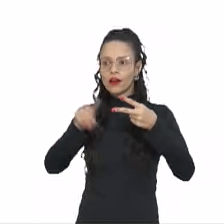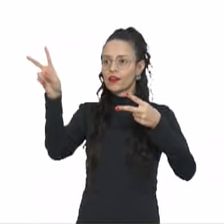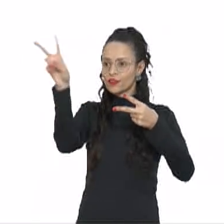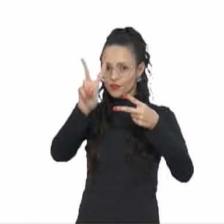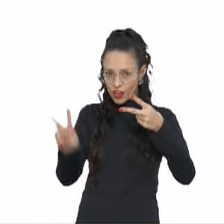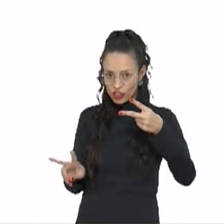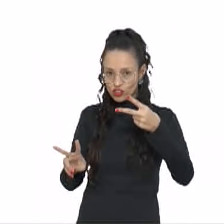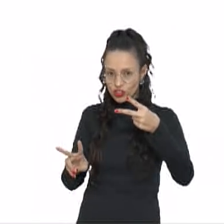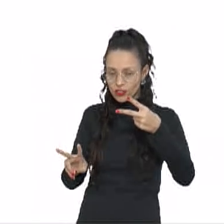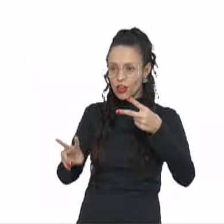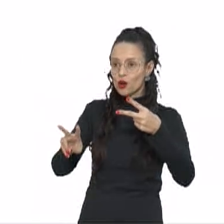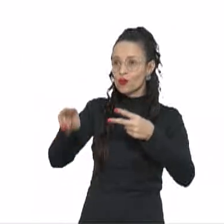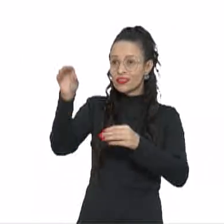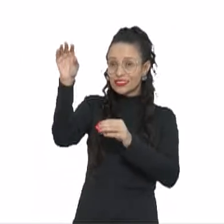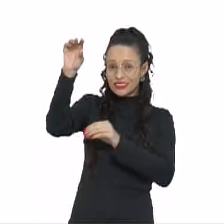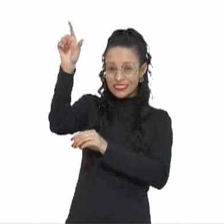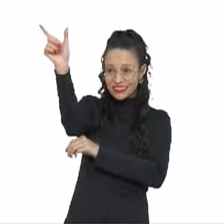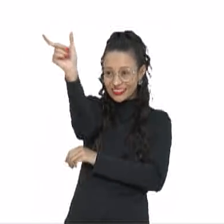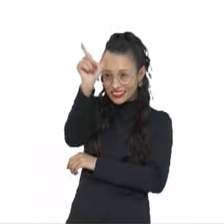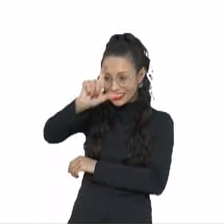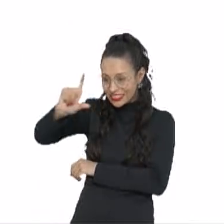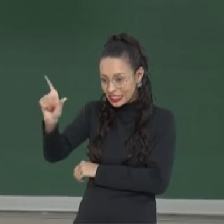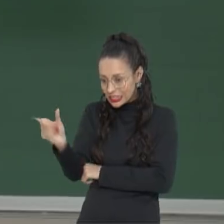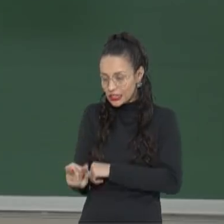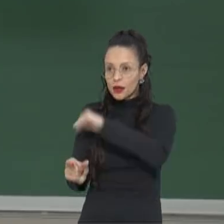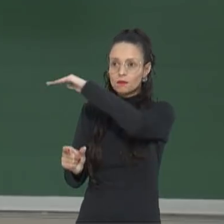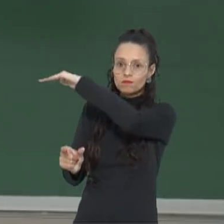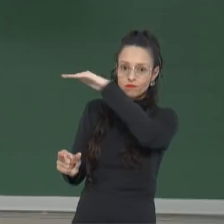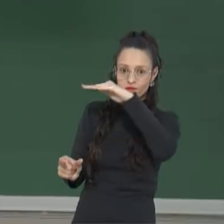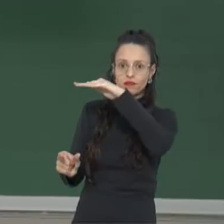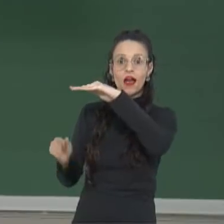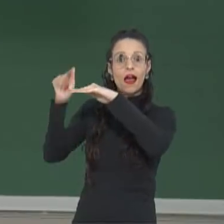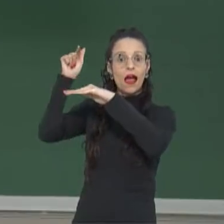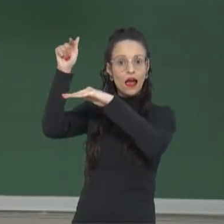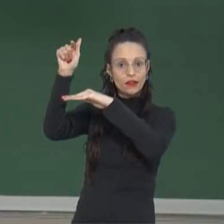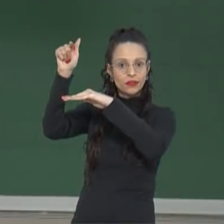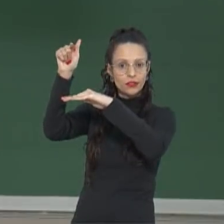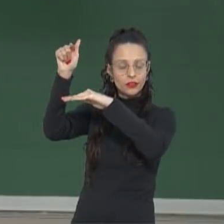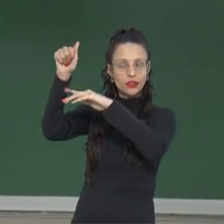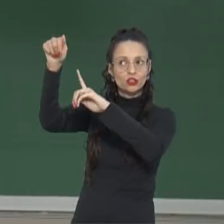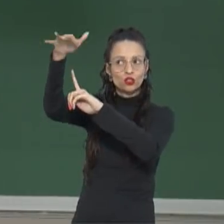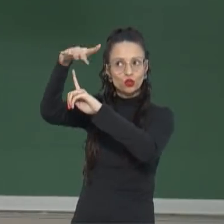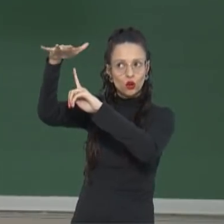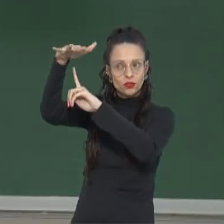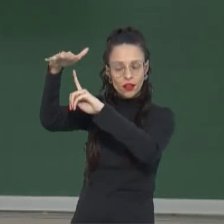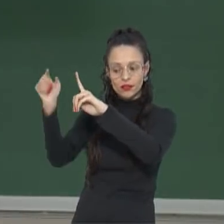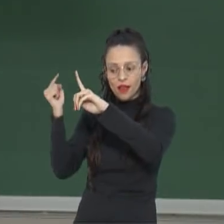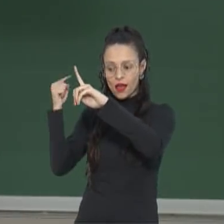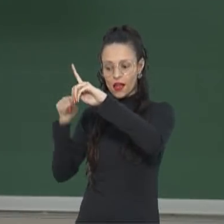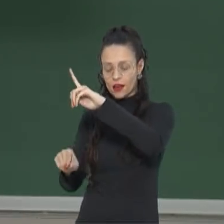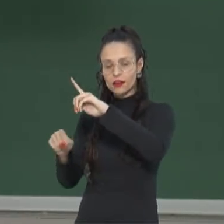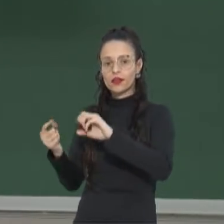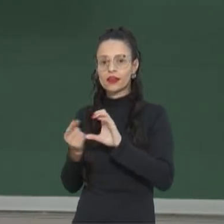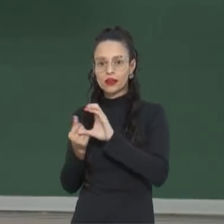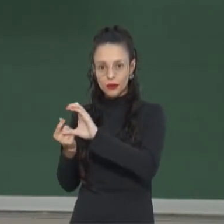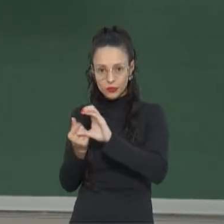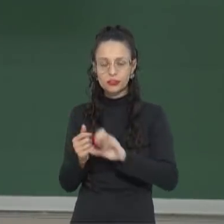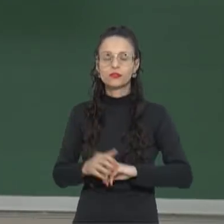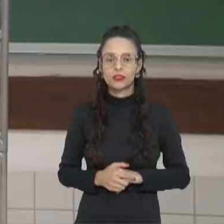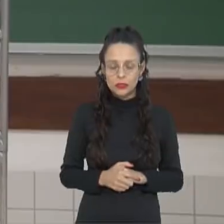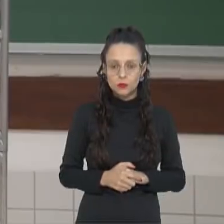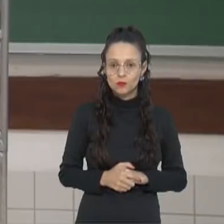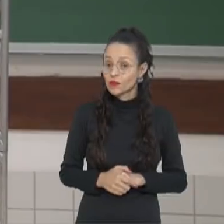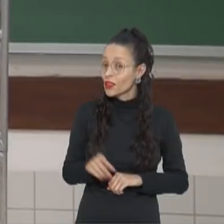territórios divididos. Um lado socialista, outro lado capitalista. Em ambos os